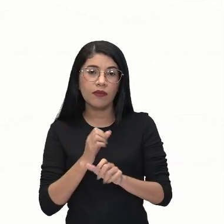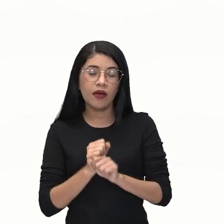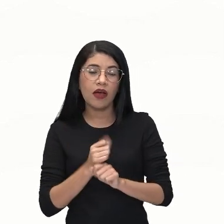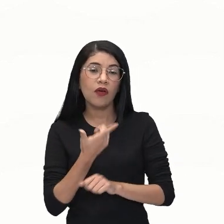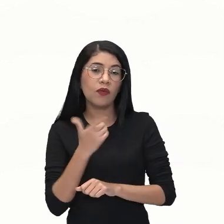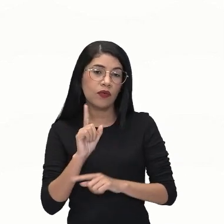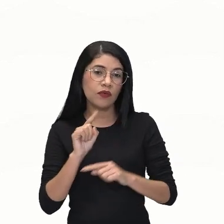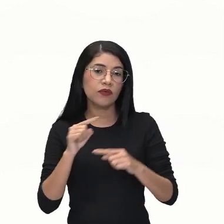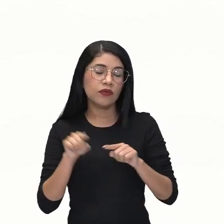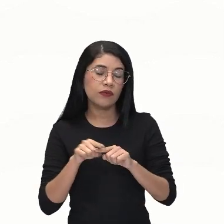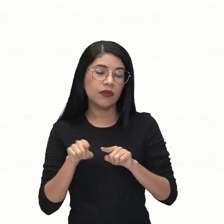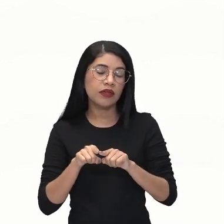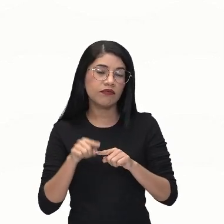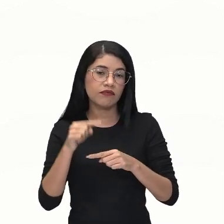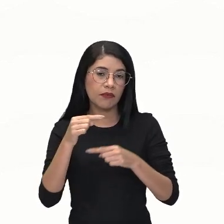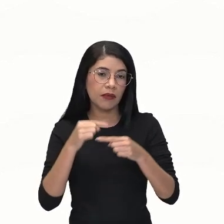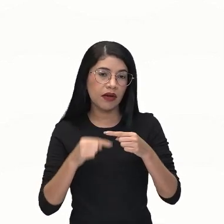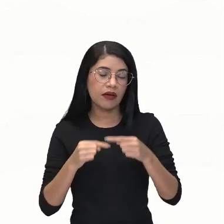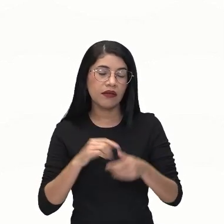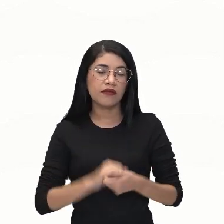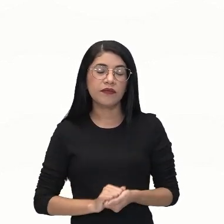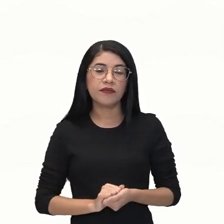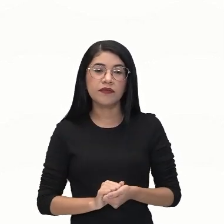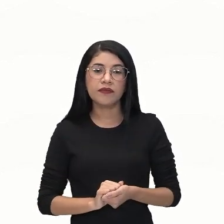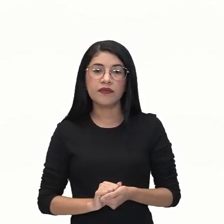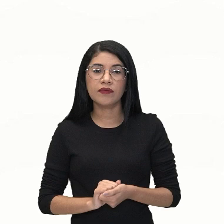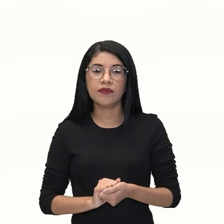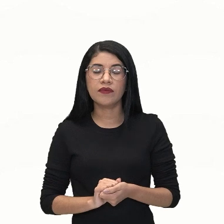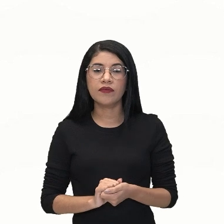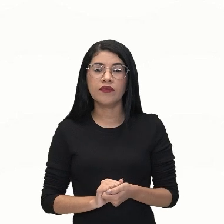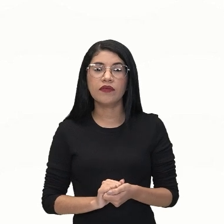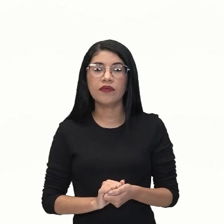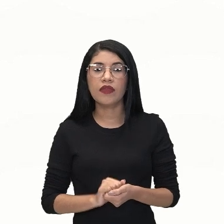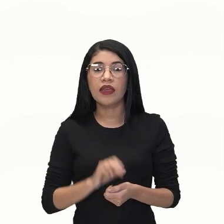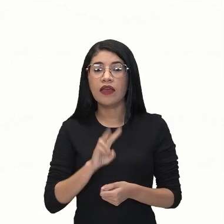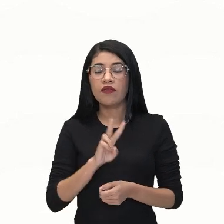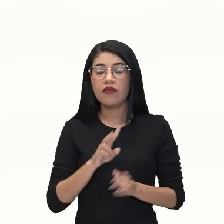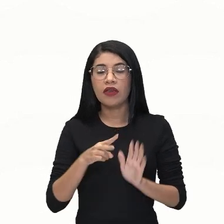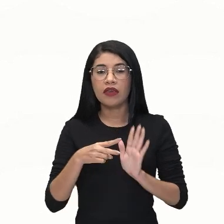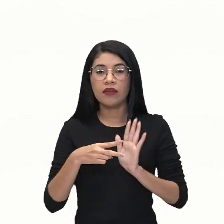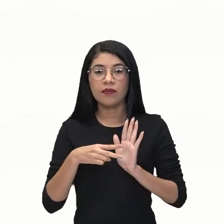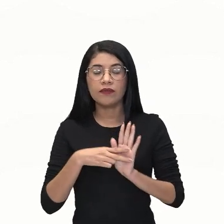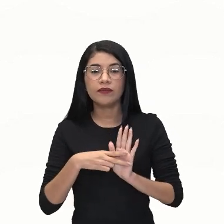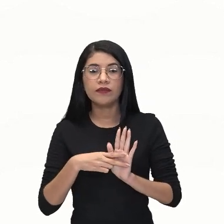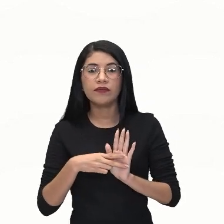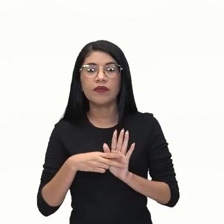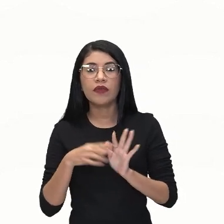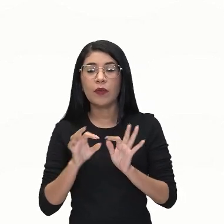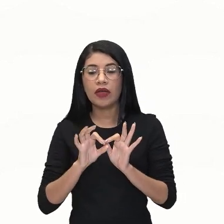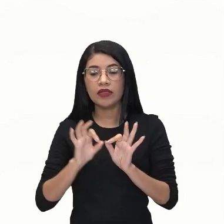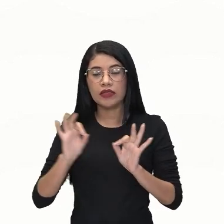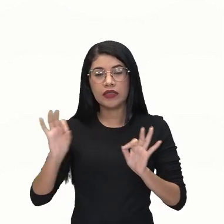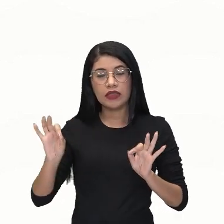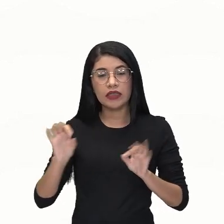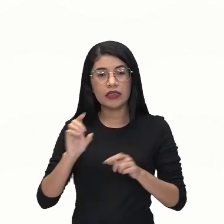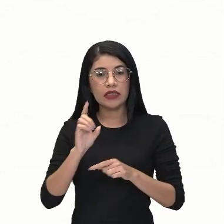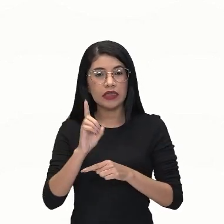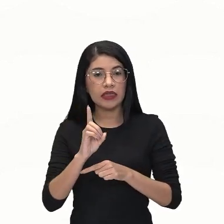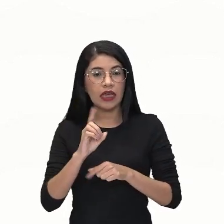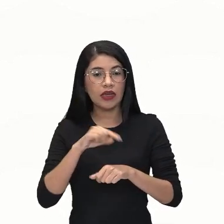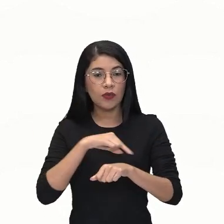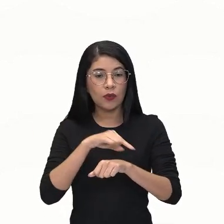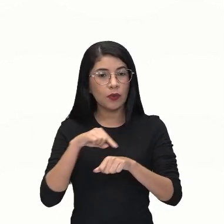gente pode encontrar. Ó. Velocidade é a razão entre a distância e o